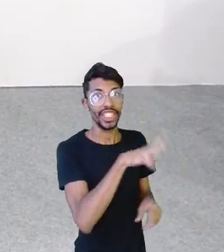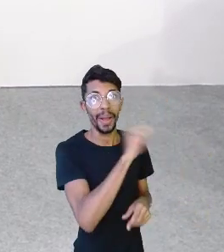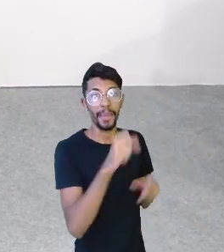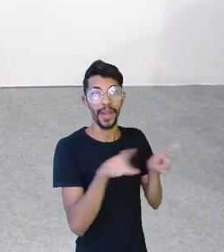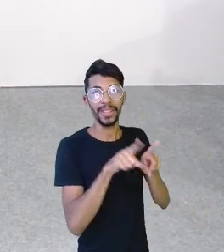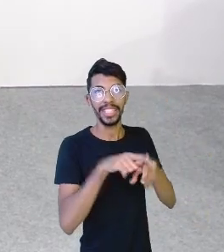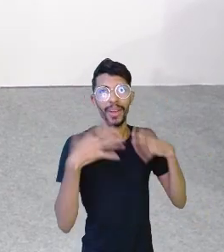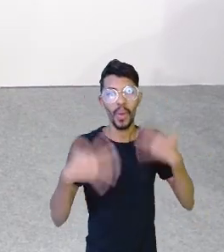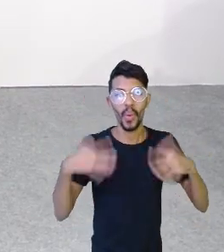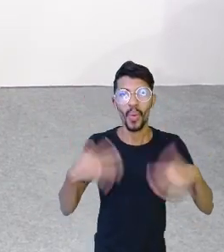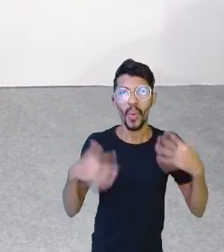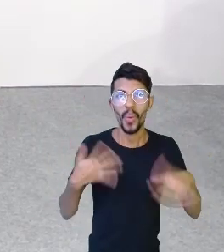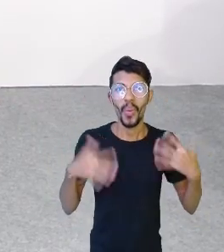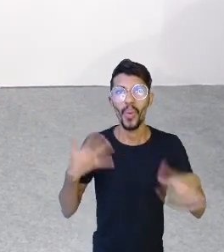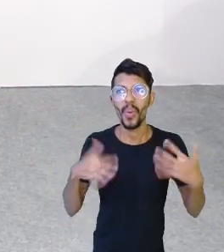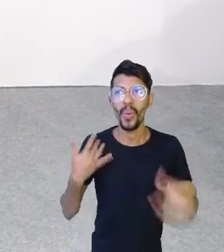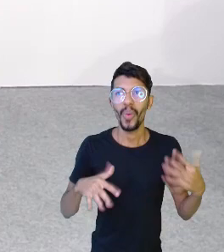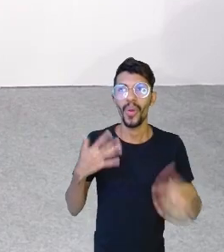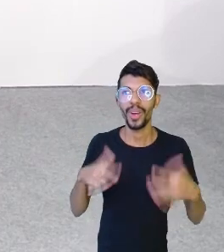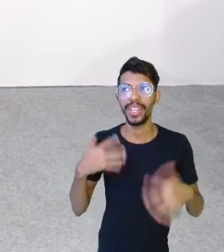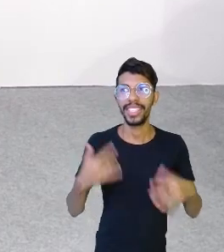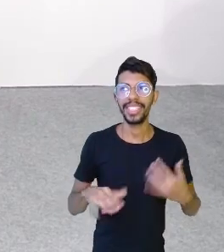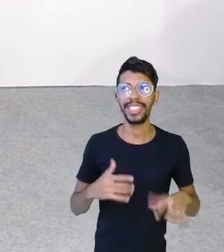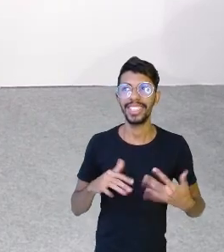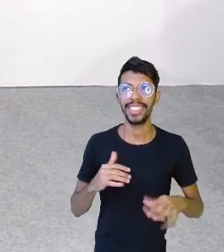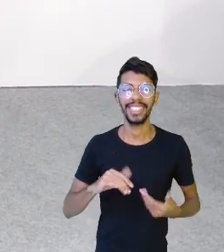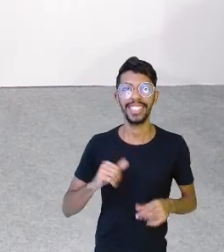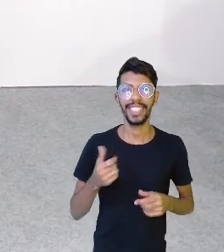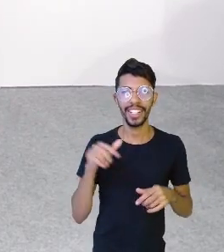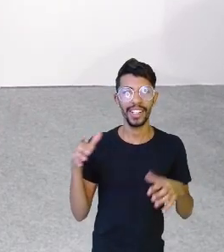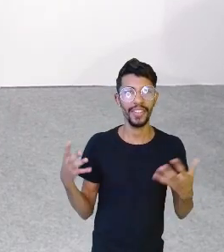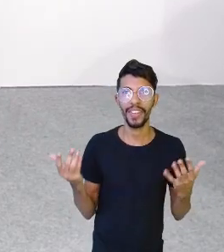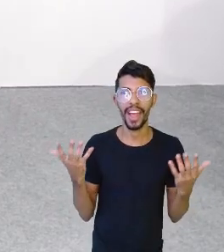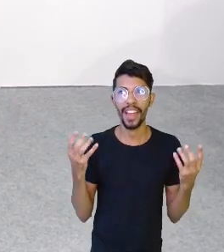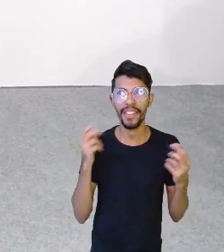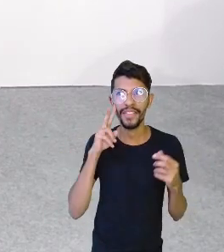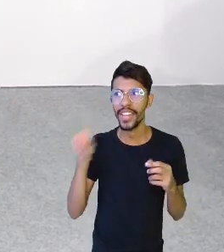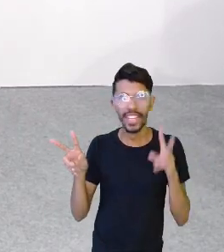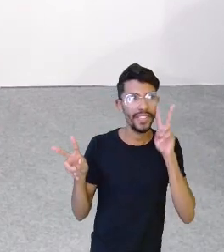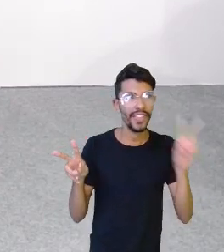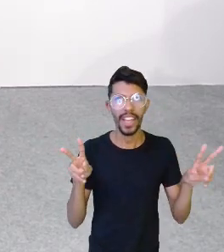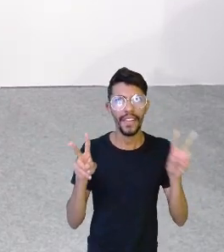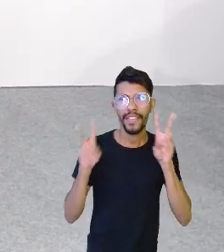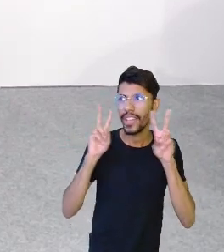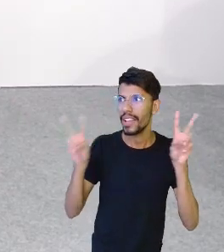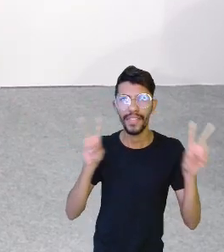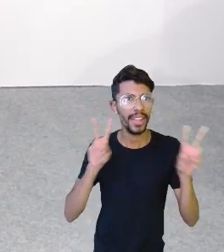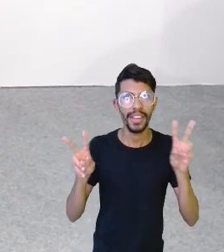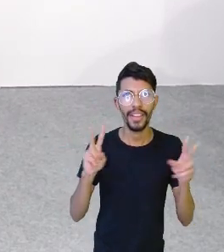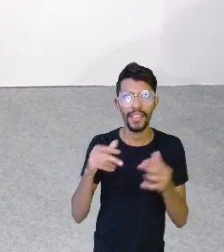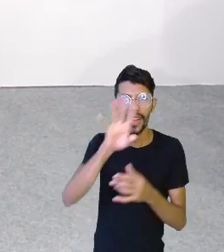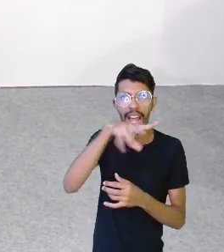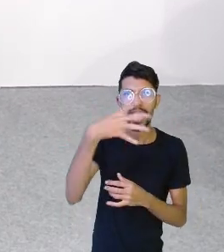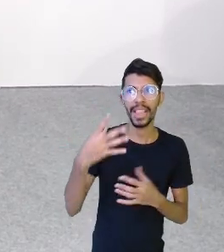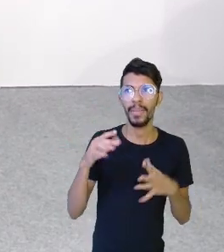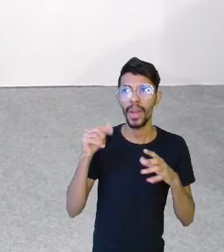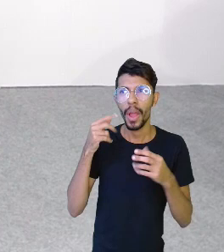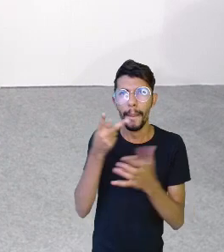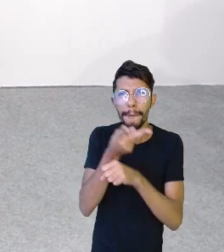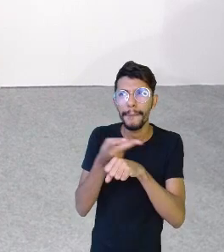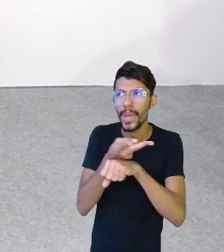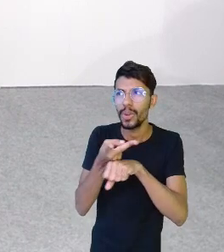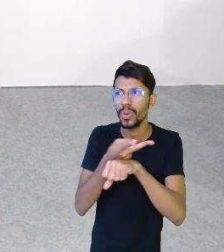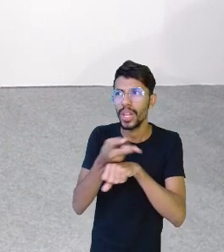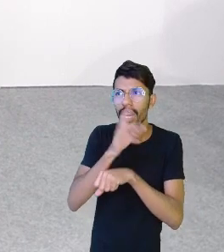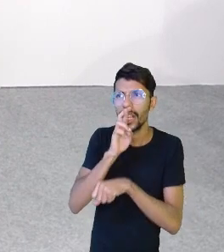estão olhando aí em casa? Aí, ó, vocês pegam aí, olham na tabuada. Aí, ó, procura aqui